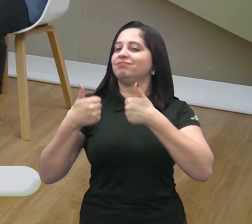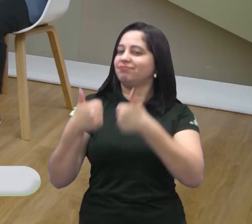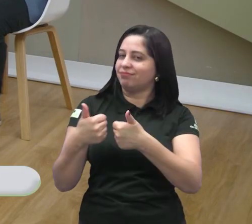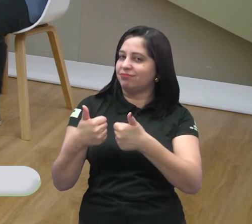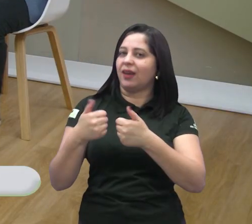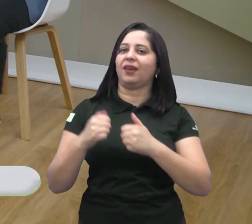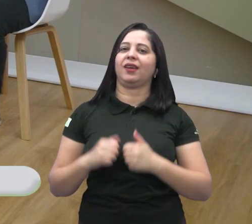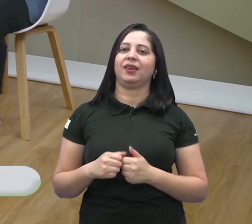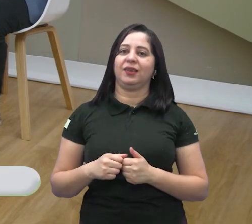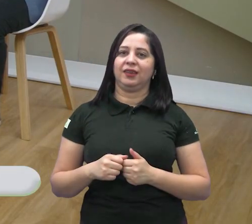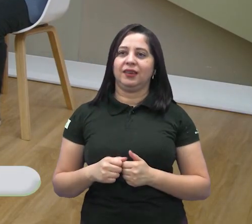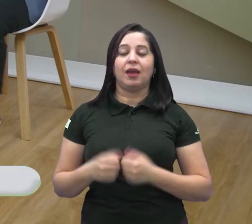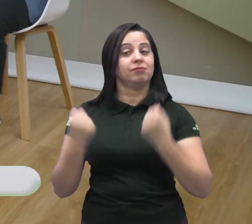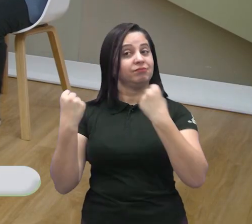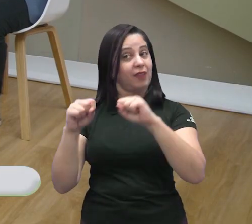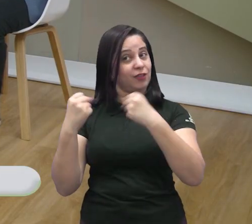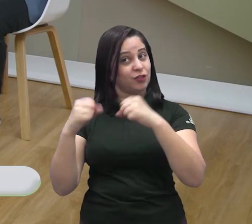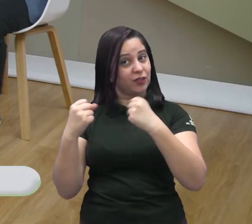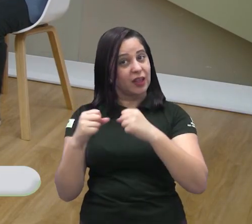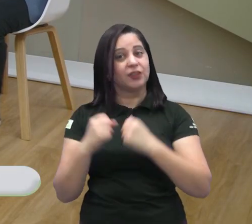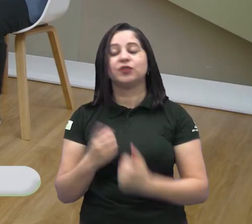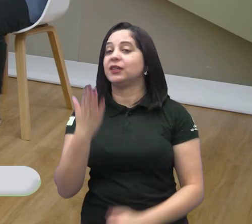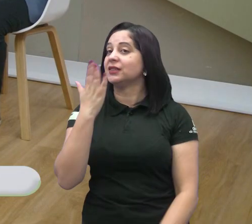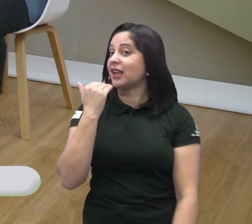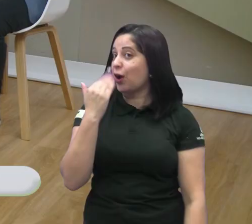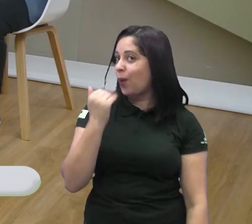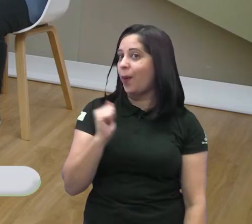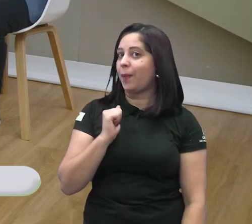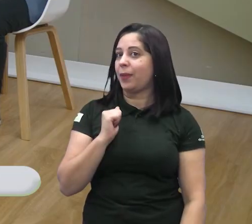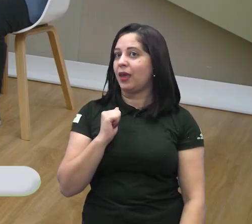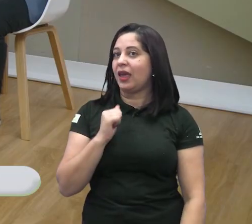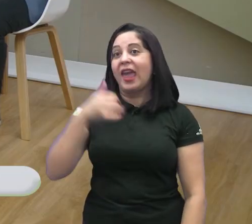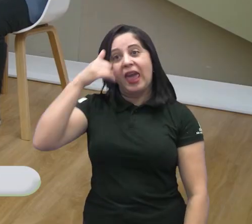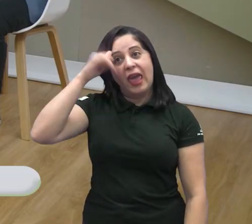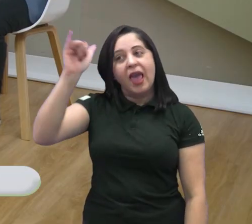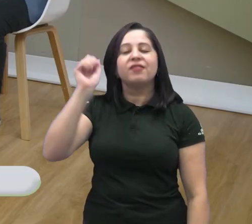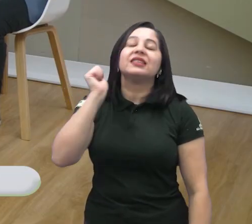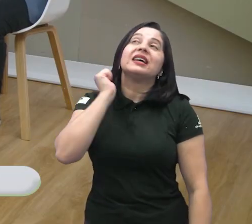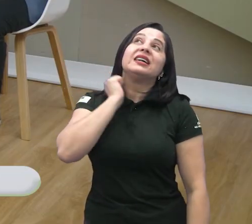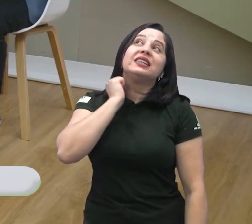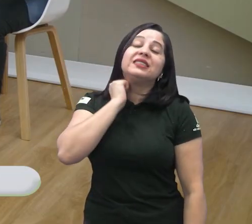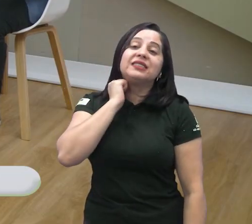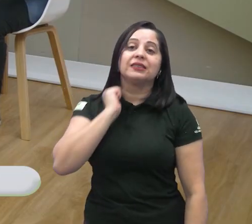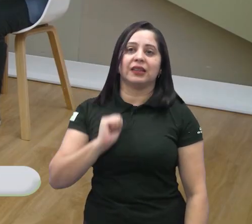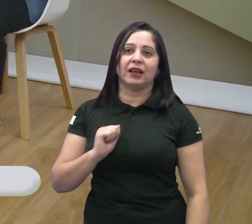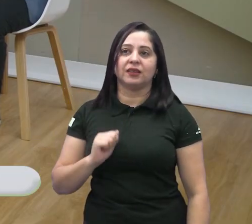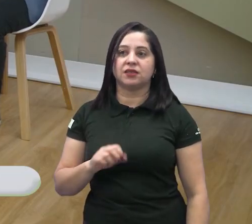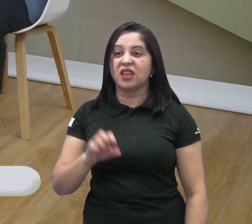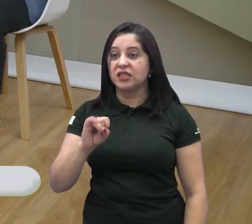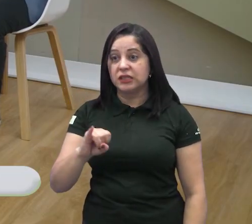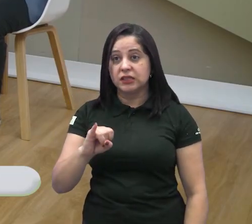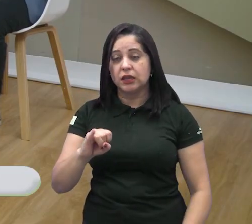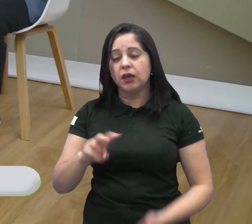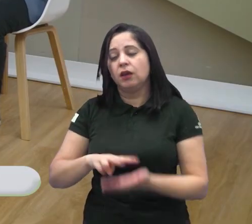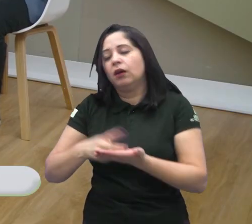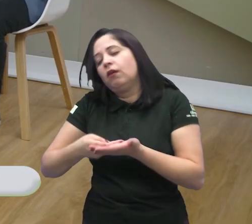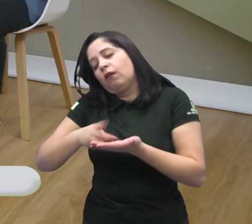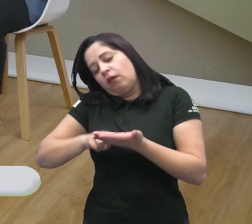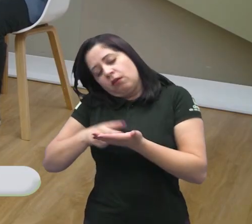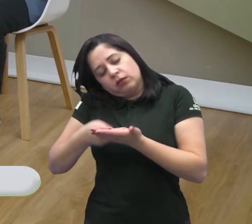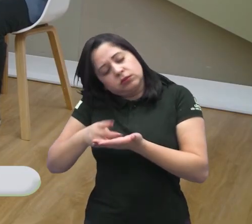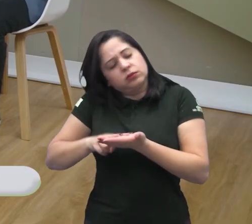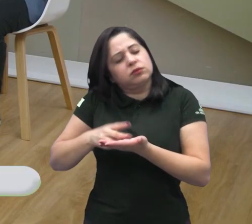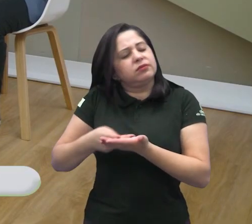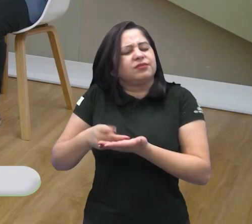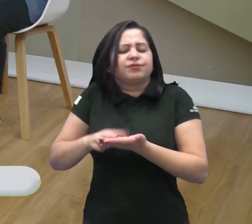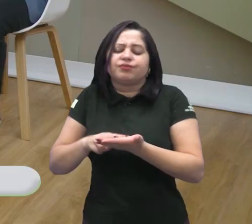alimentar bem, coisas que todos os médicos a gente ouve, né? Fazer atividade física, se alimentar, cuidar do estresse. E se dorme mal, hoje